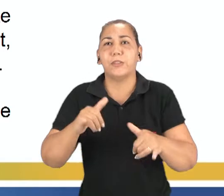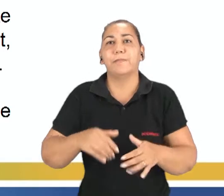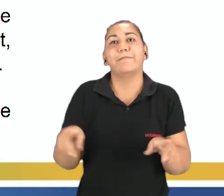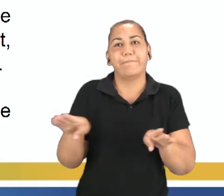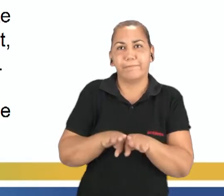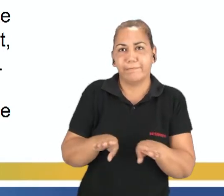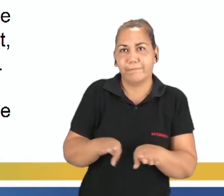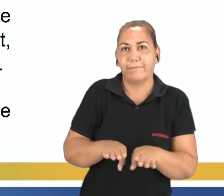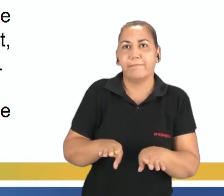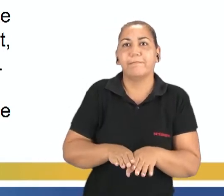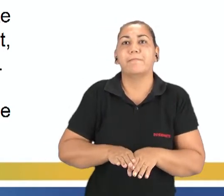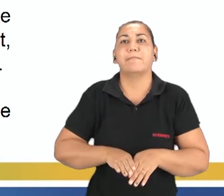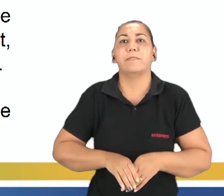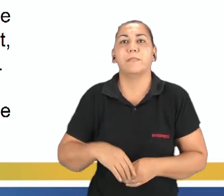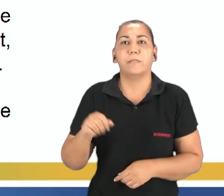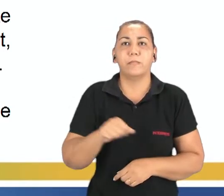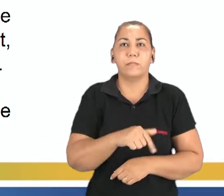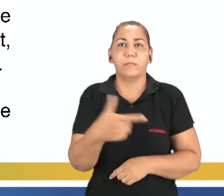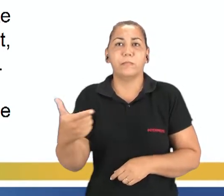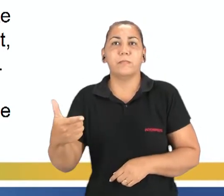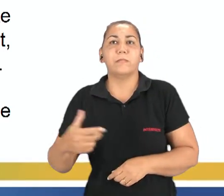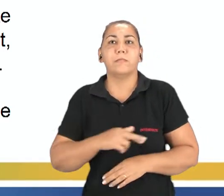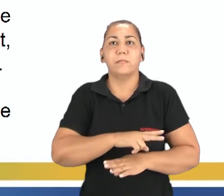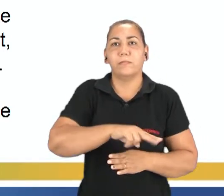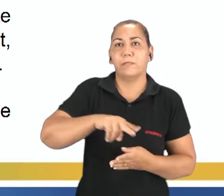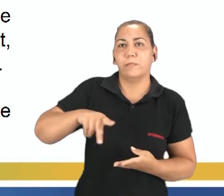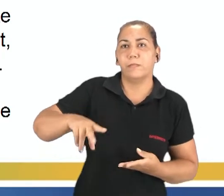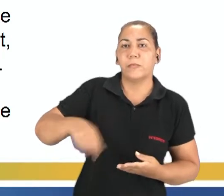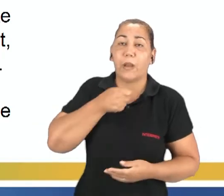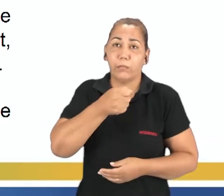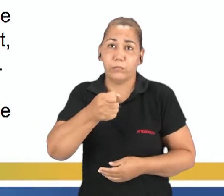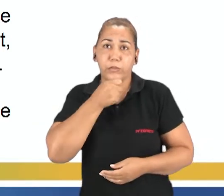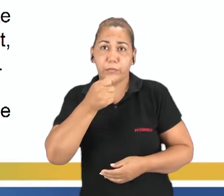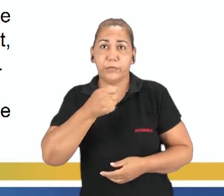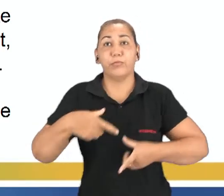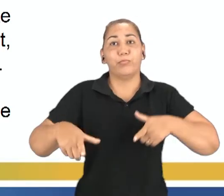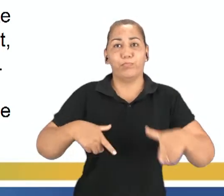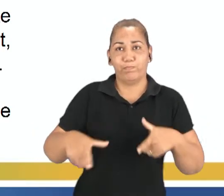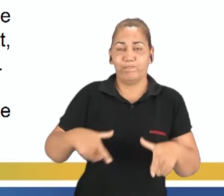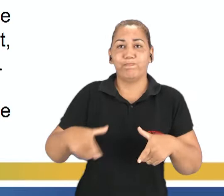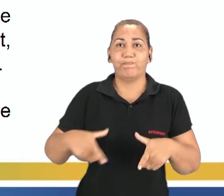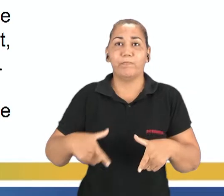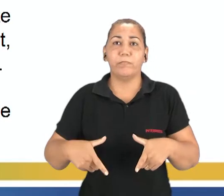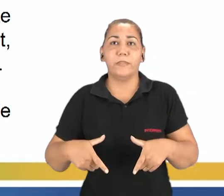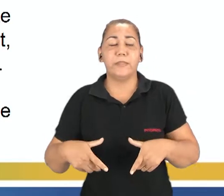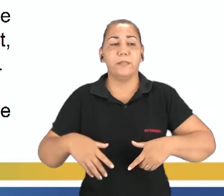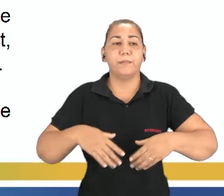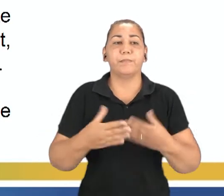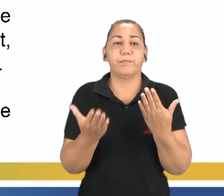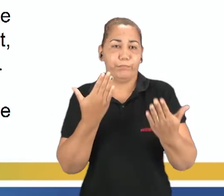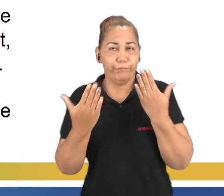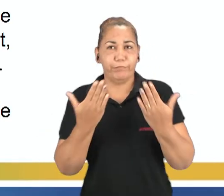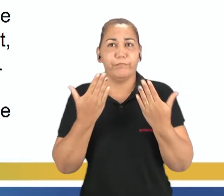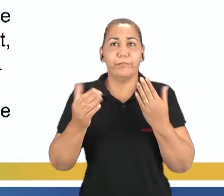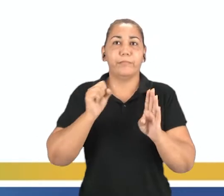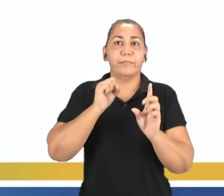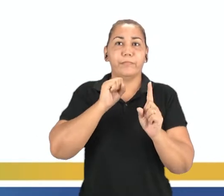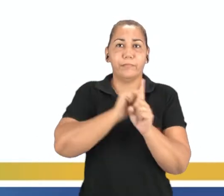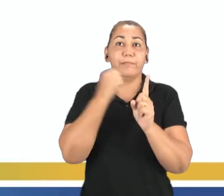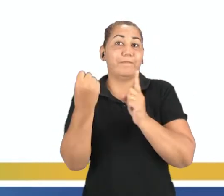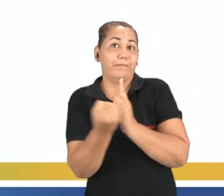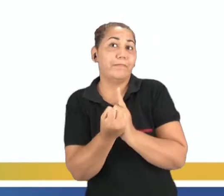também temos alguns outros tipos de entrevistas, como a entrevista de emprego, a psicológica, a social, entre